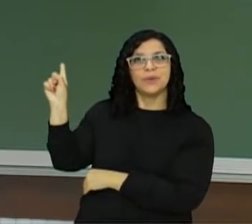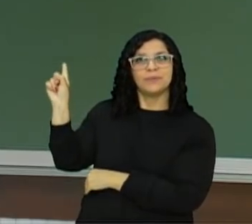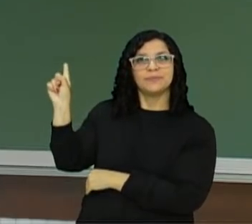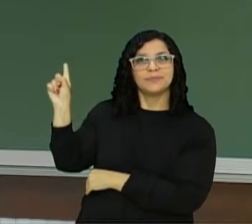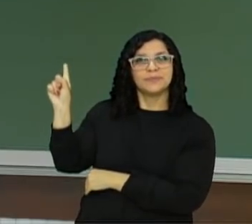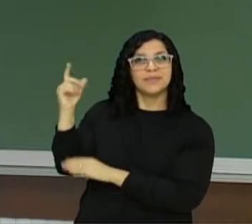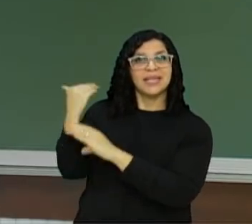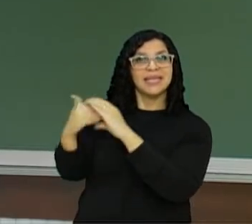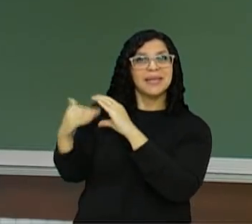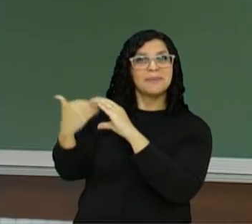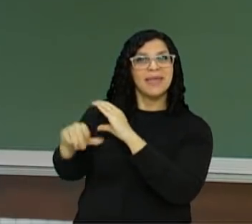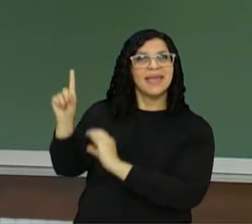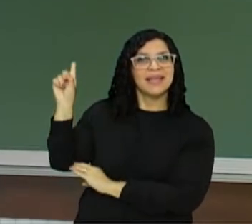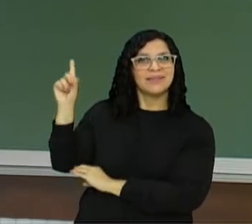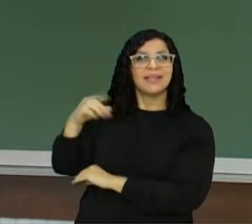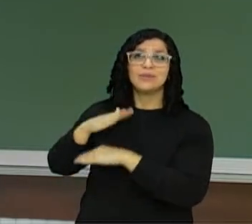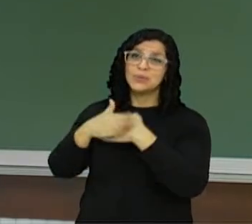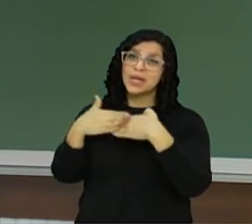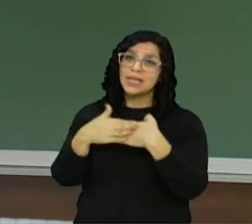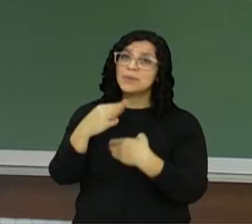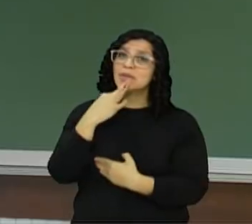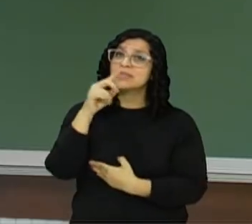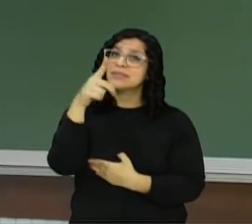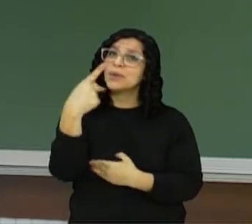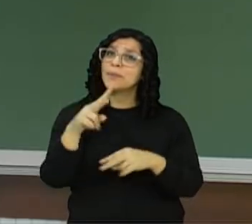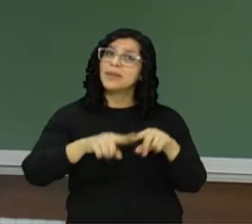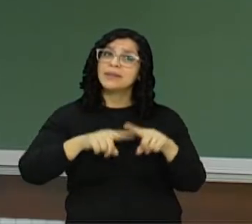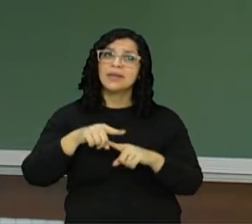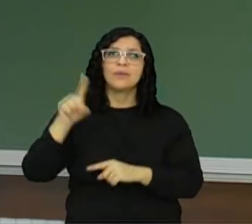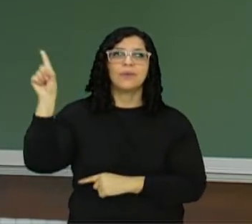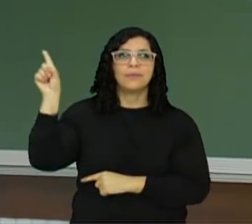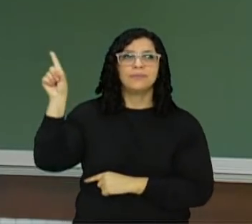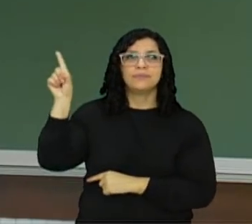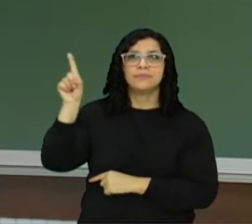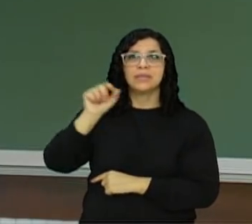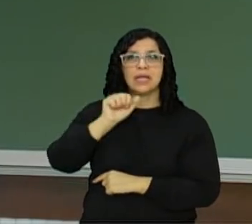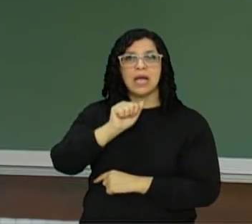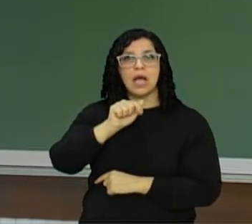nós criamos com todo carinho para conhecer o material de vocês.